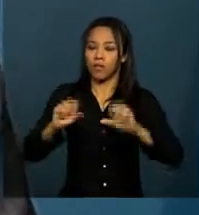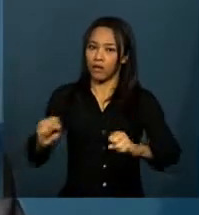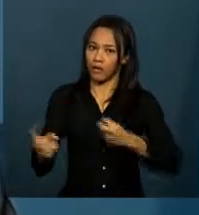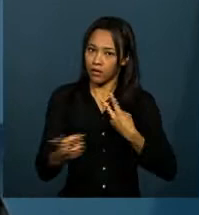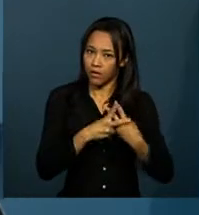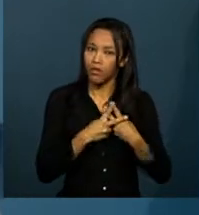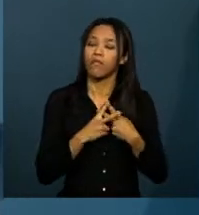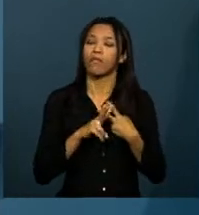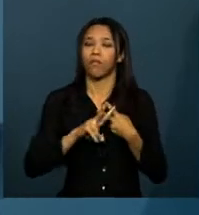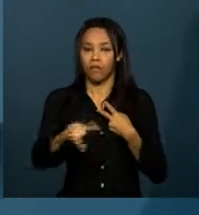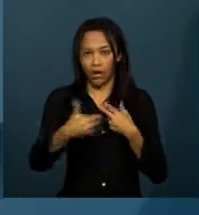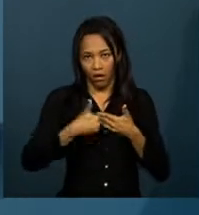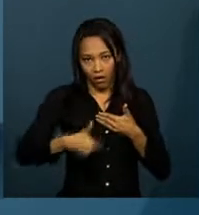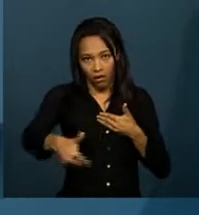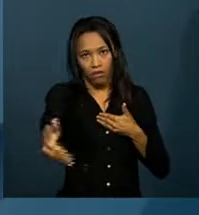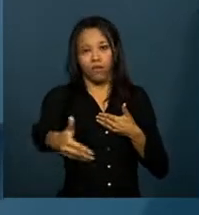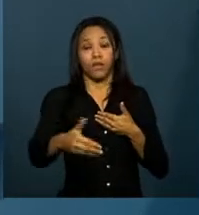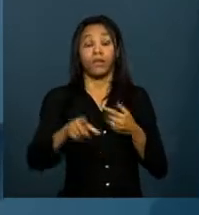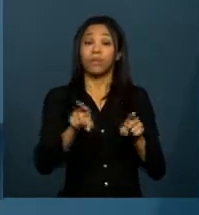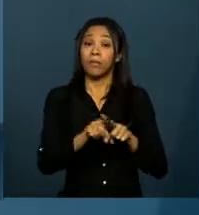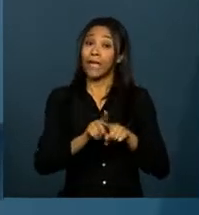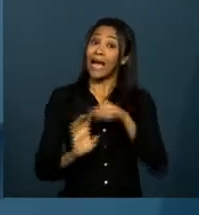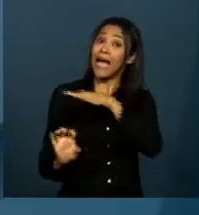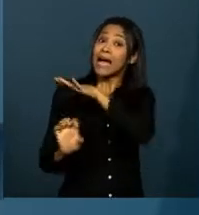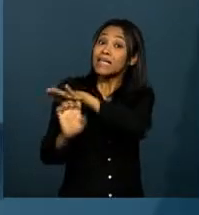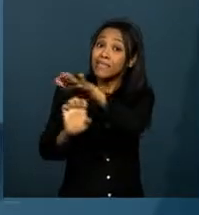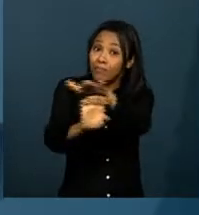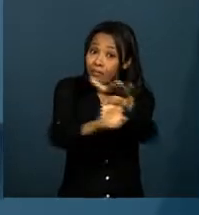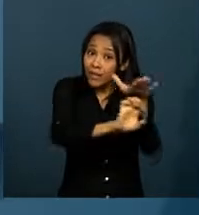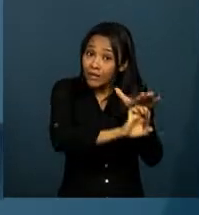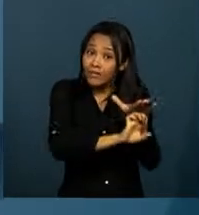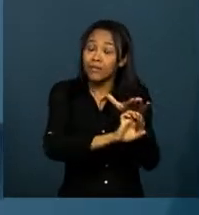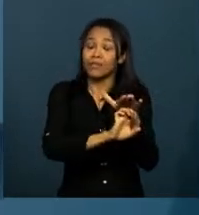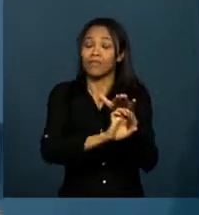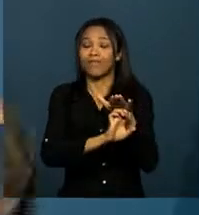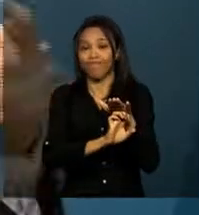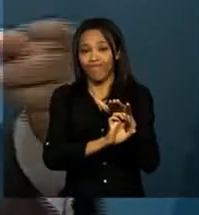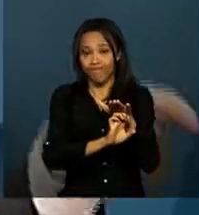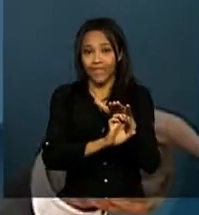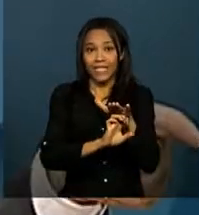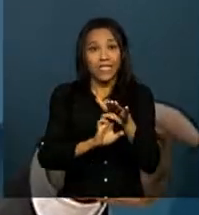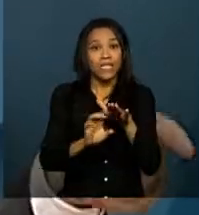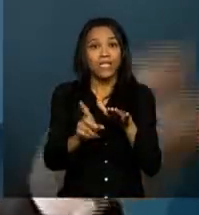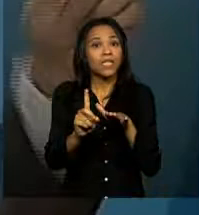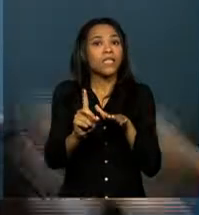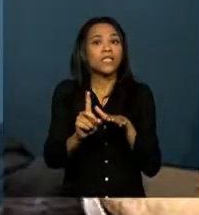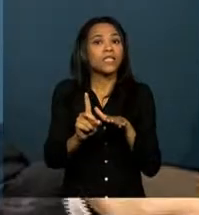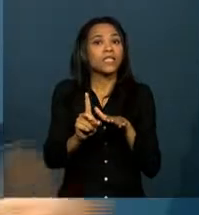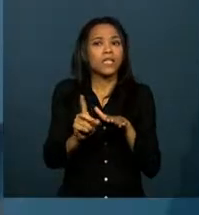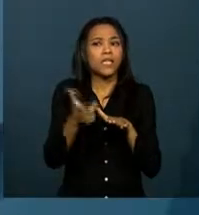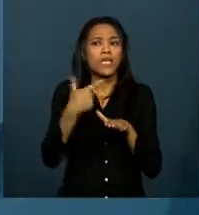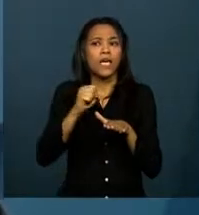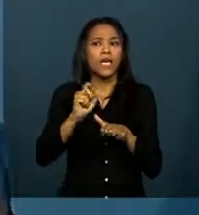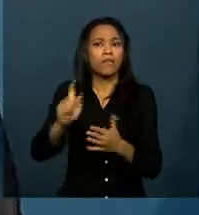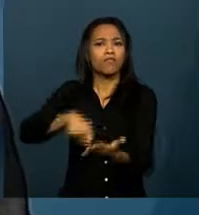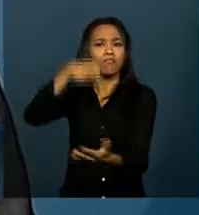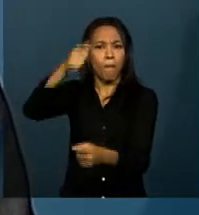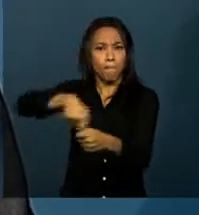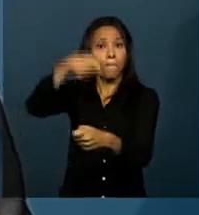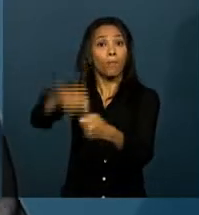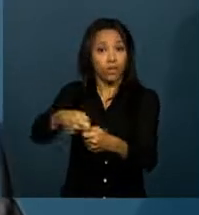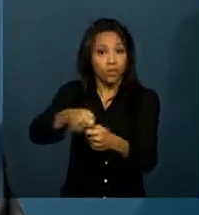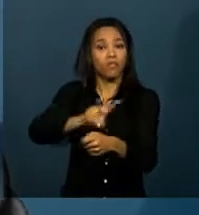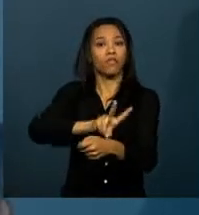E do ponto de vista das empresas, me parece que há um desejo claro, que não afasta as punições em quem deva ser punido, e que nós